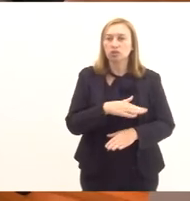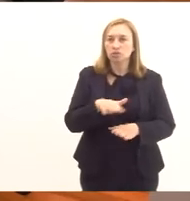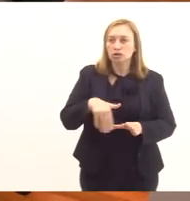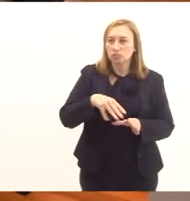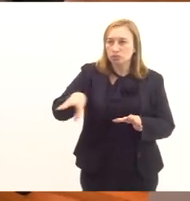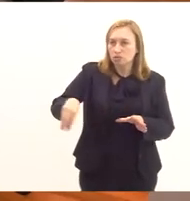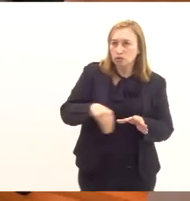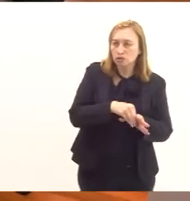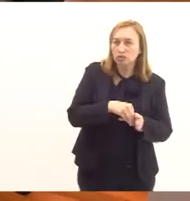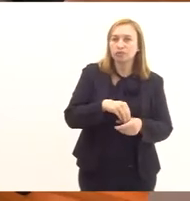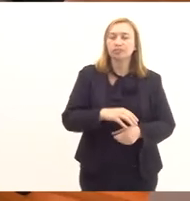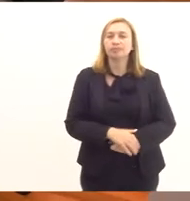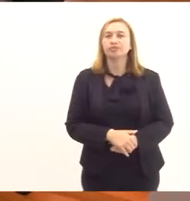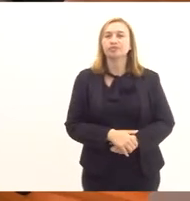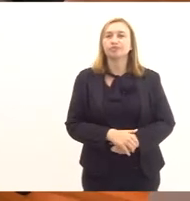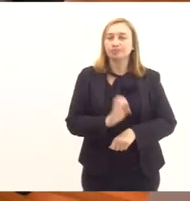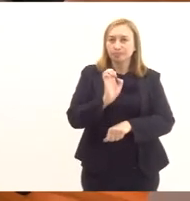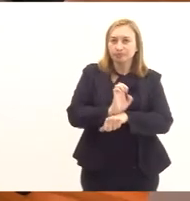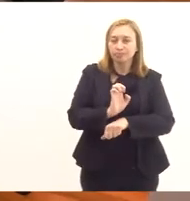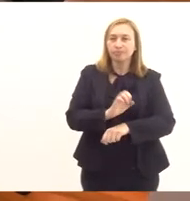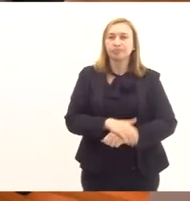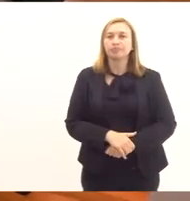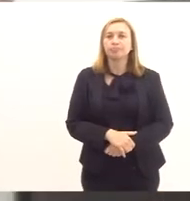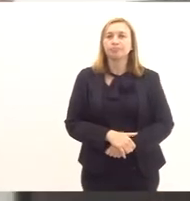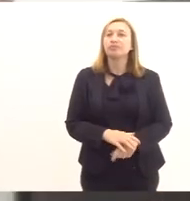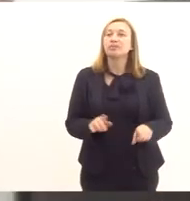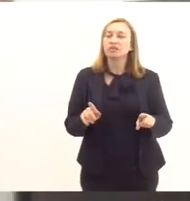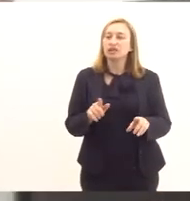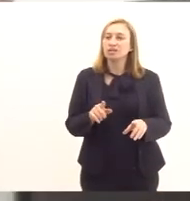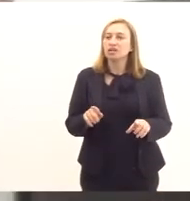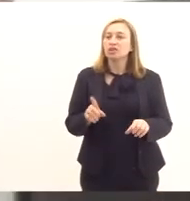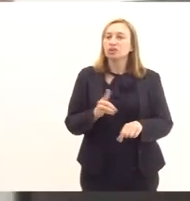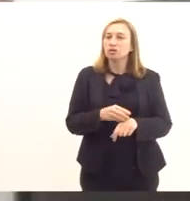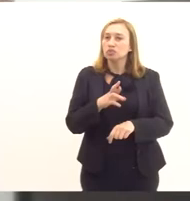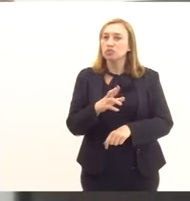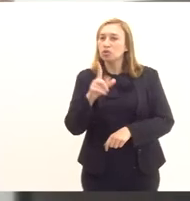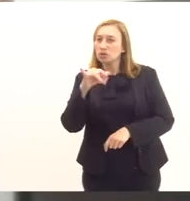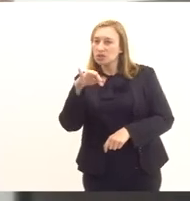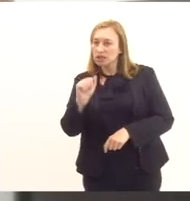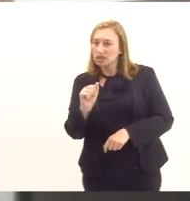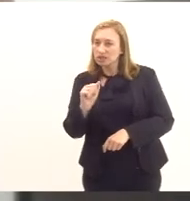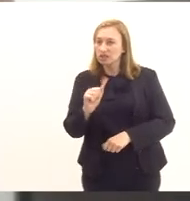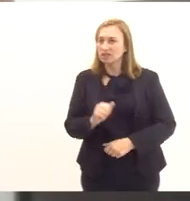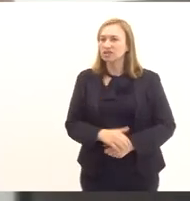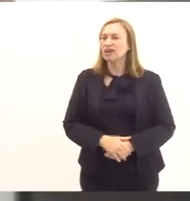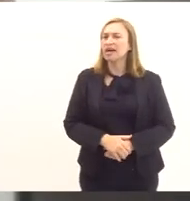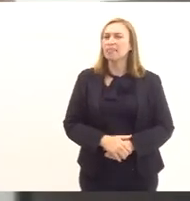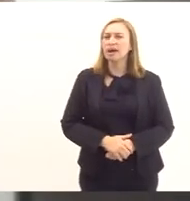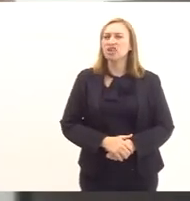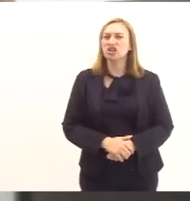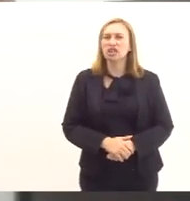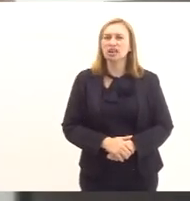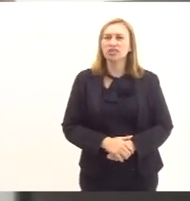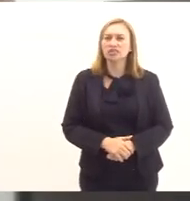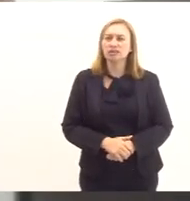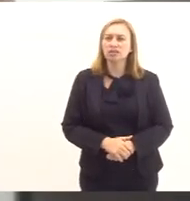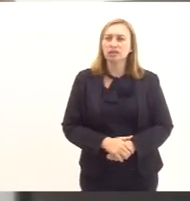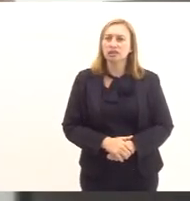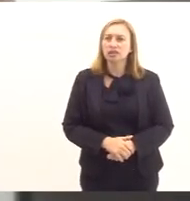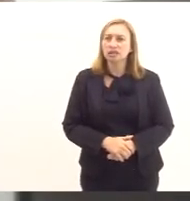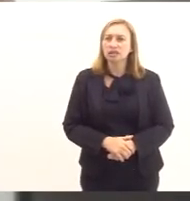integrantes Poder Executivo Estadual fermentando a Doutora Luciana cumprimento do que a defensoria pública e todos